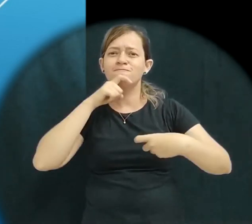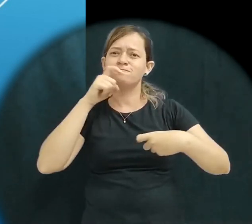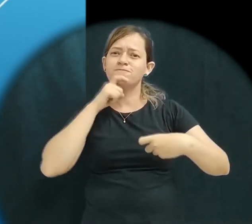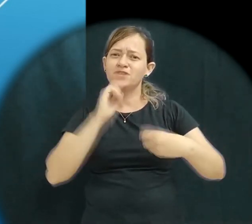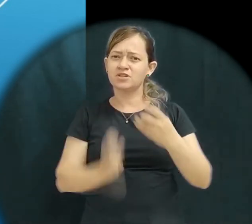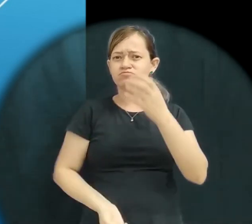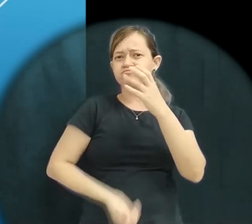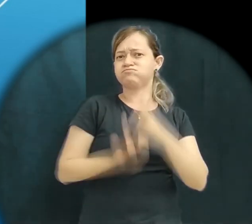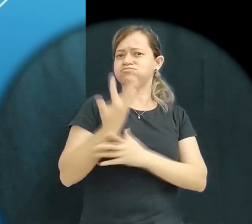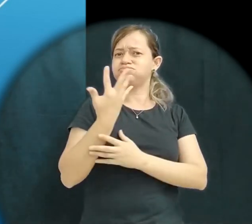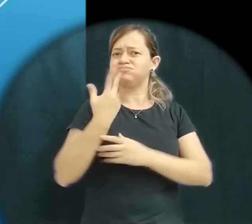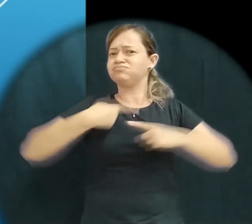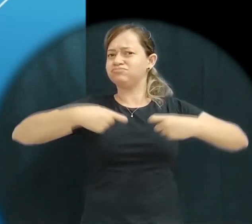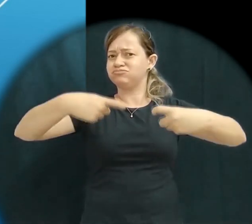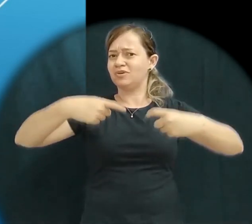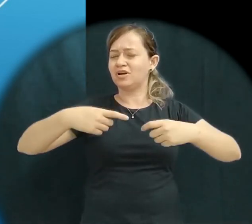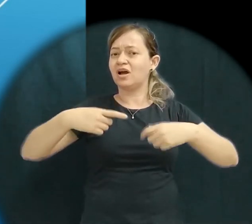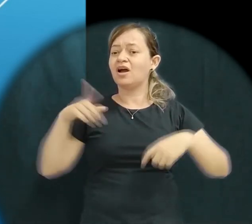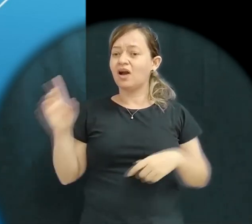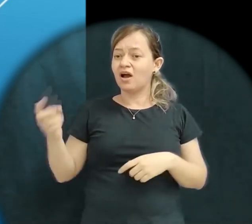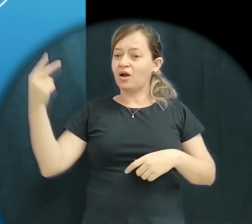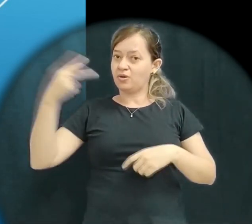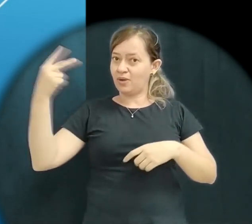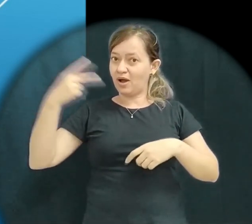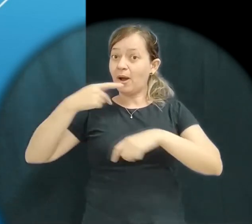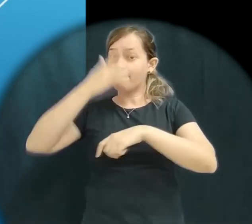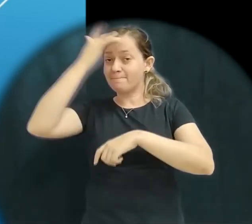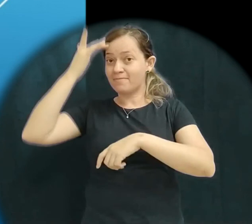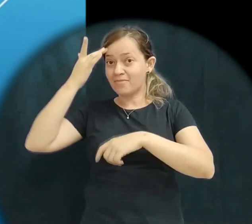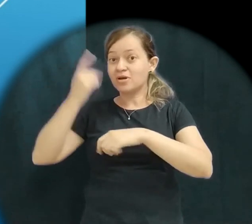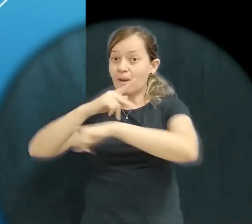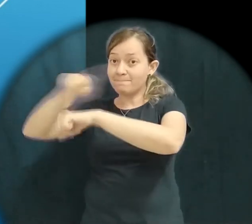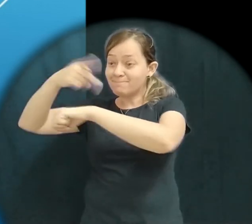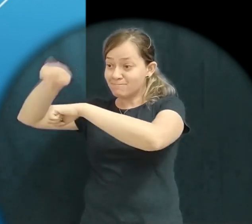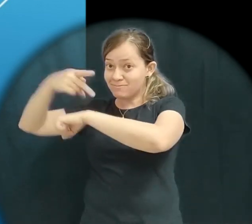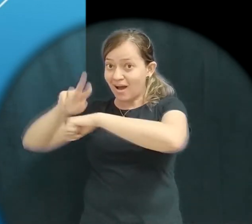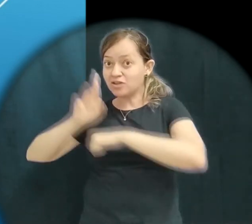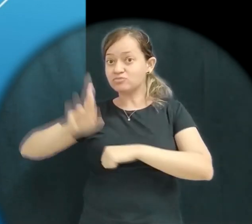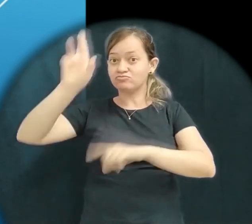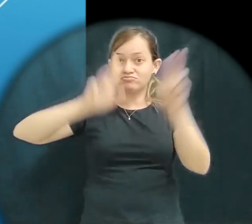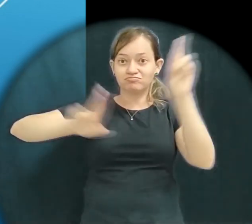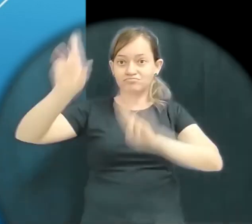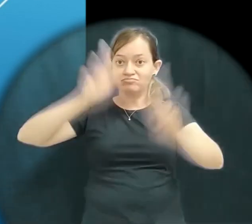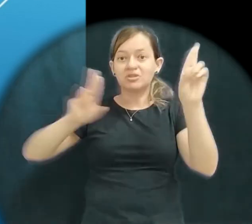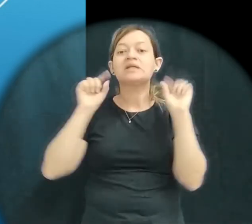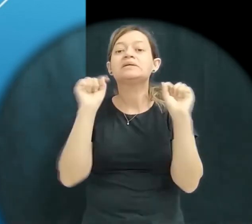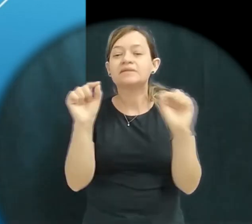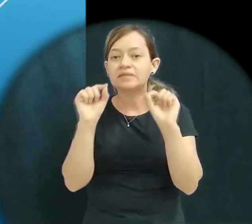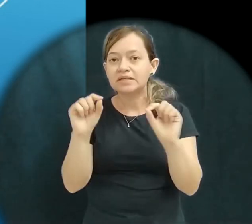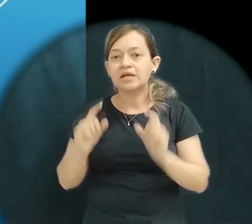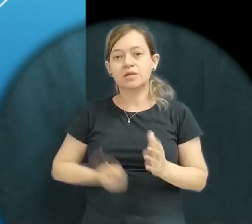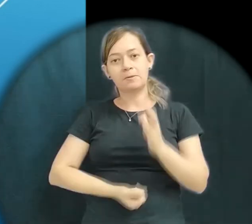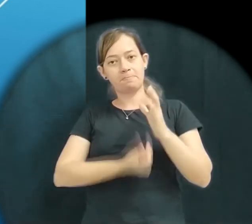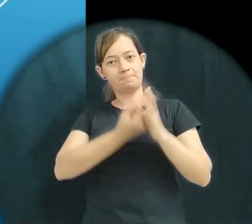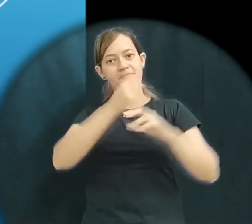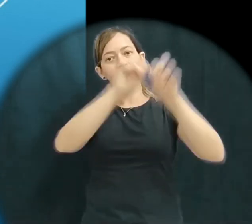motivos para essa Guerra Fria existir. Quais potências lideraram a Guerra Fria e quais eram seus sistemas político-econômicos